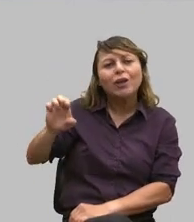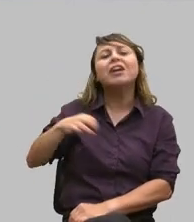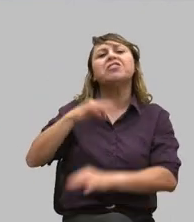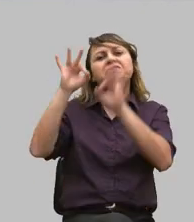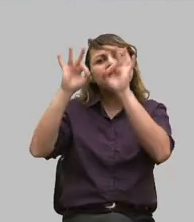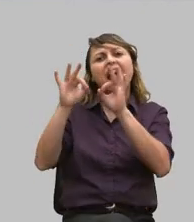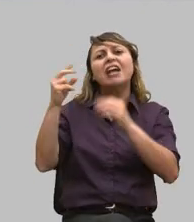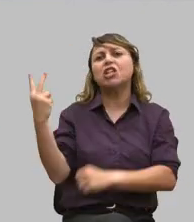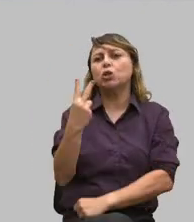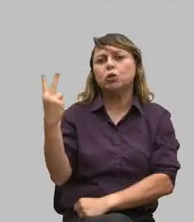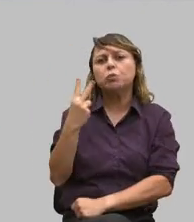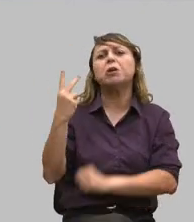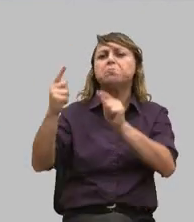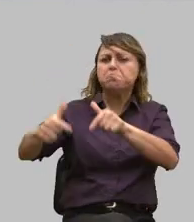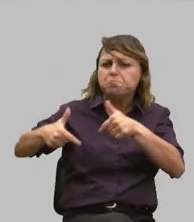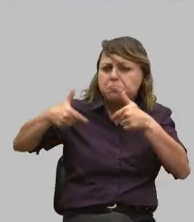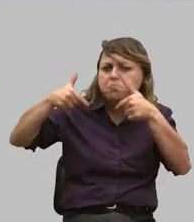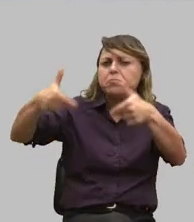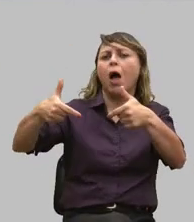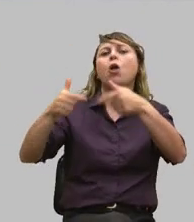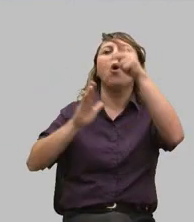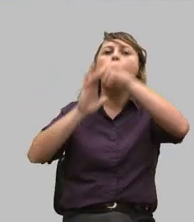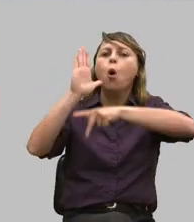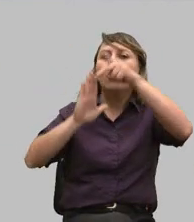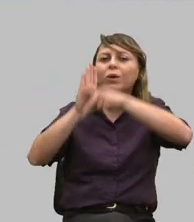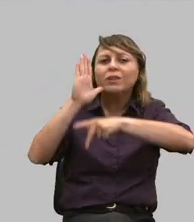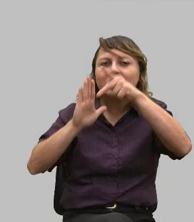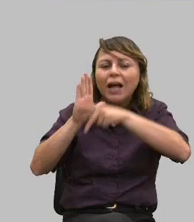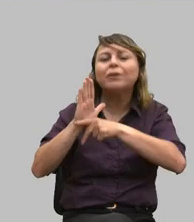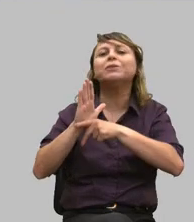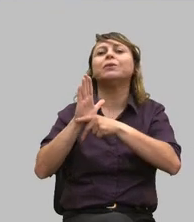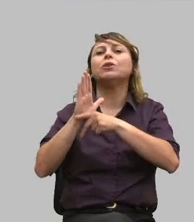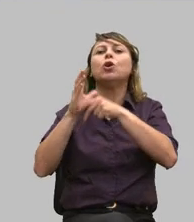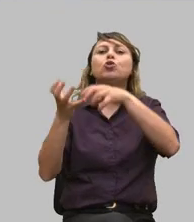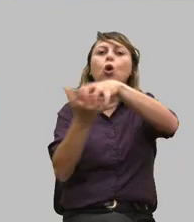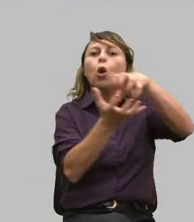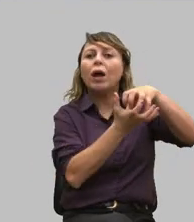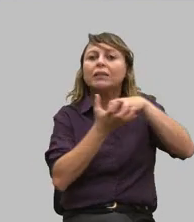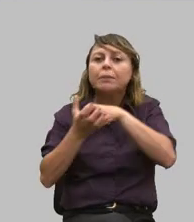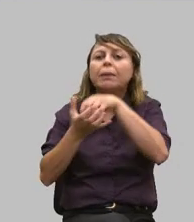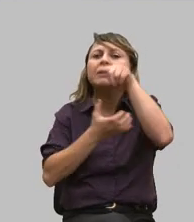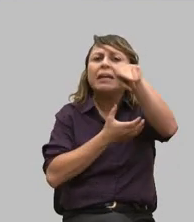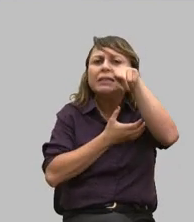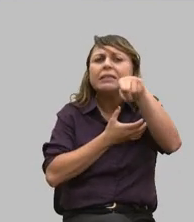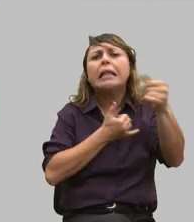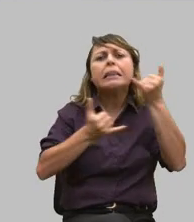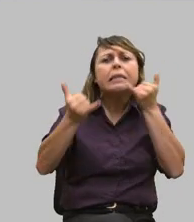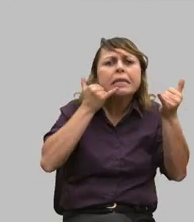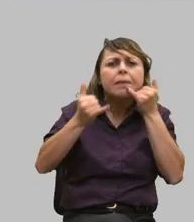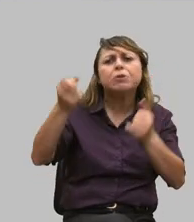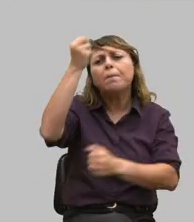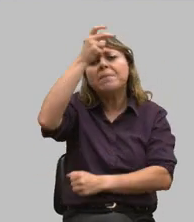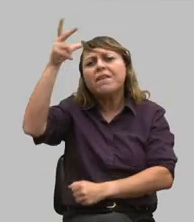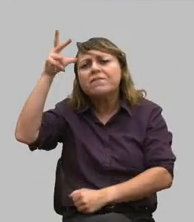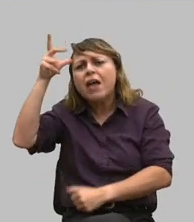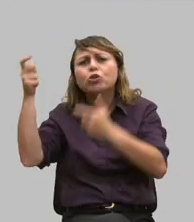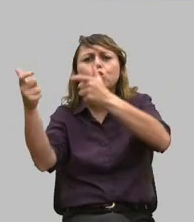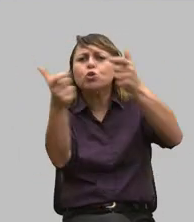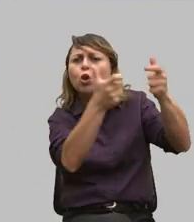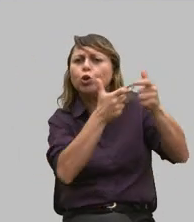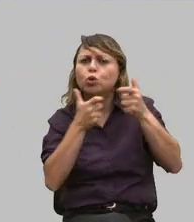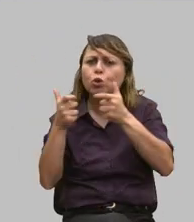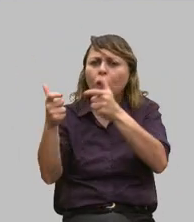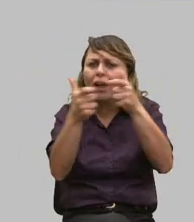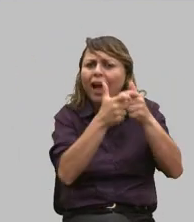alavancar esse projeto e gabinete por gabinete dos Deputados pedindo para que eles liguem para os prefeitos deles para que os prefeitos